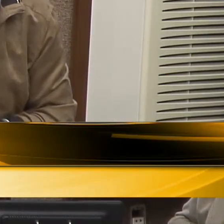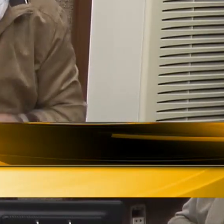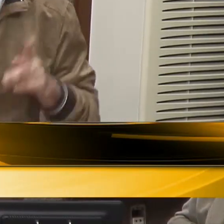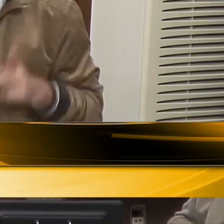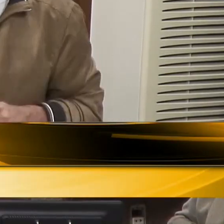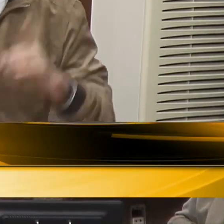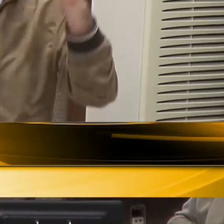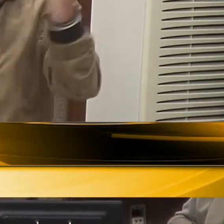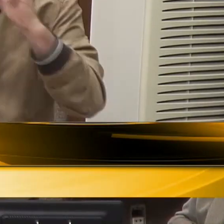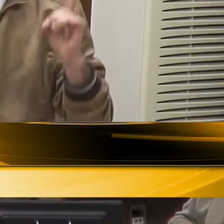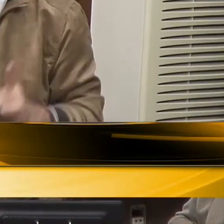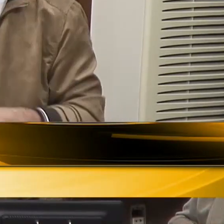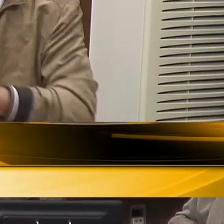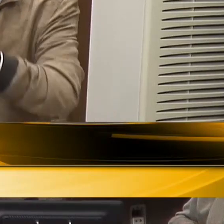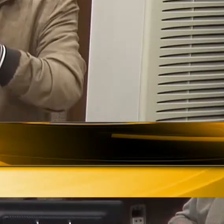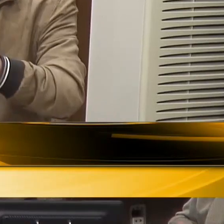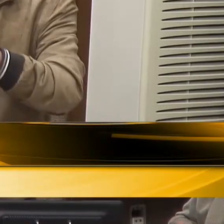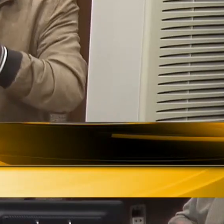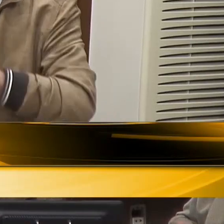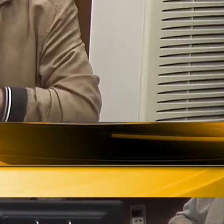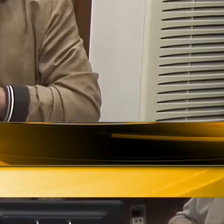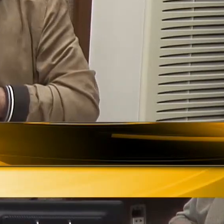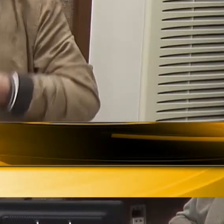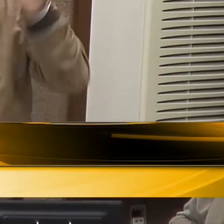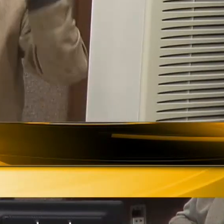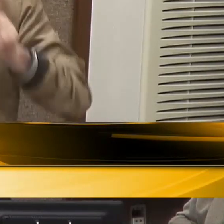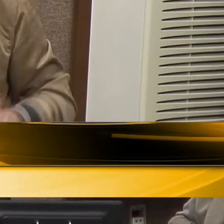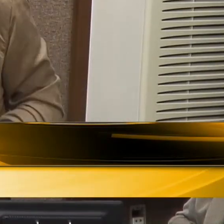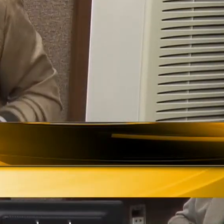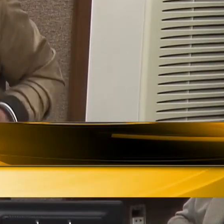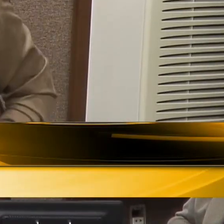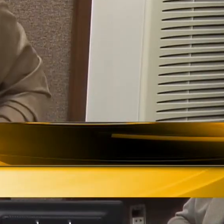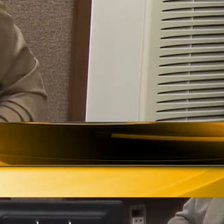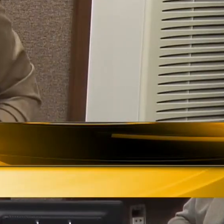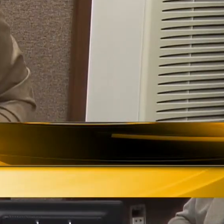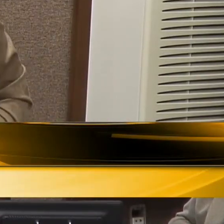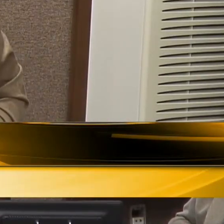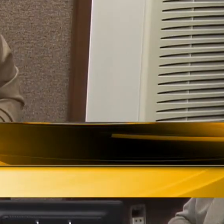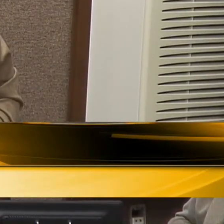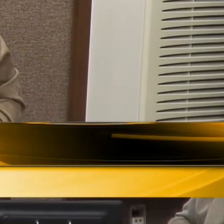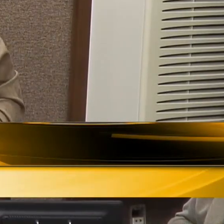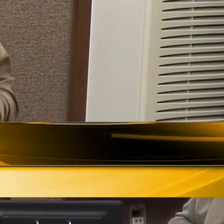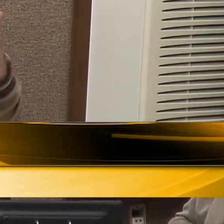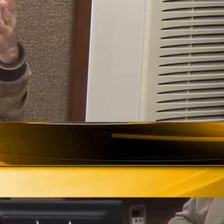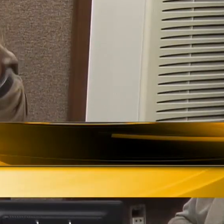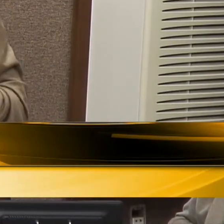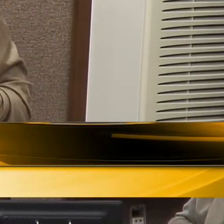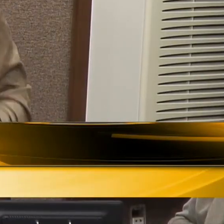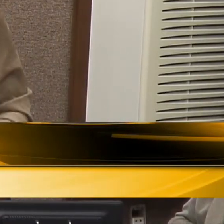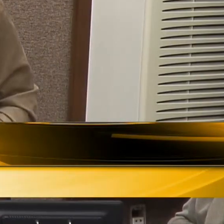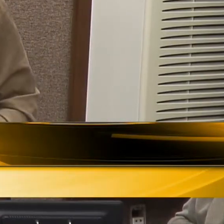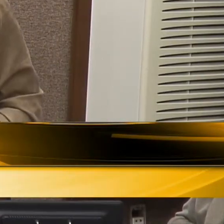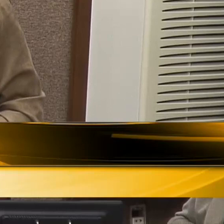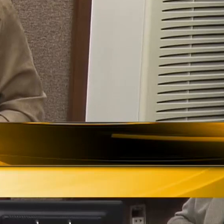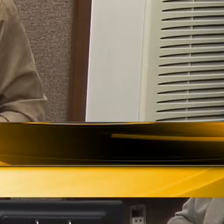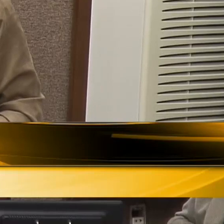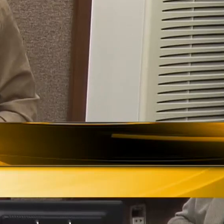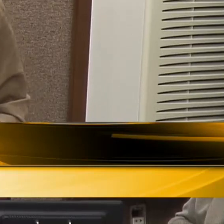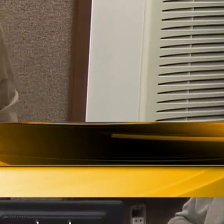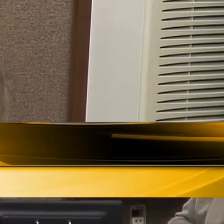o Plano Diretor Urbano, pensado em todas as pessoas deficientes, idosos e todas as pessoas, a população geral.